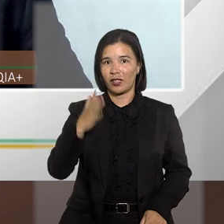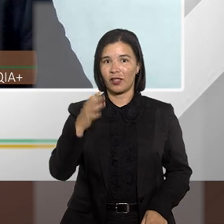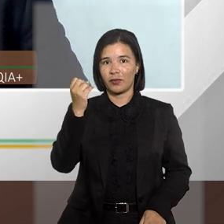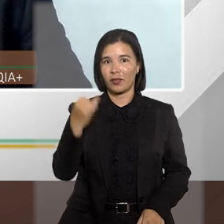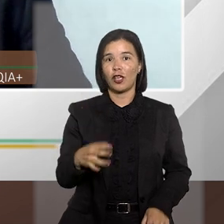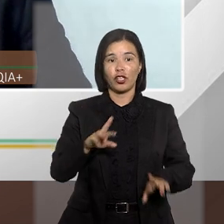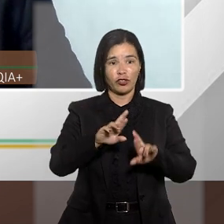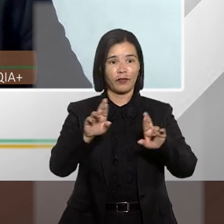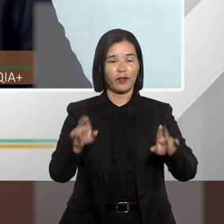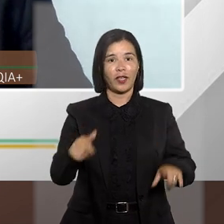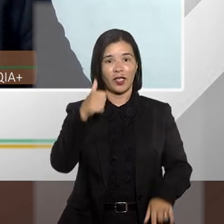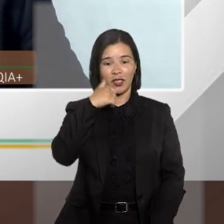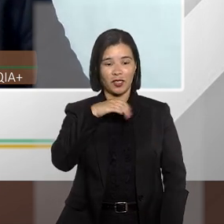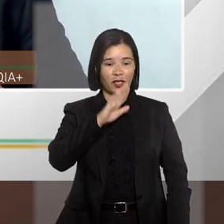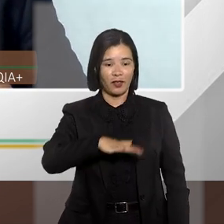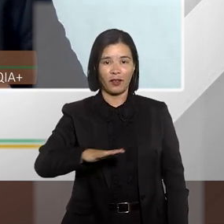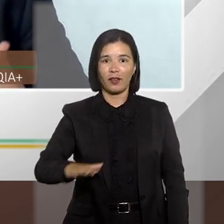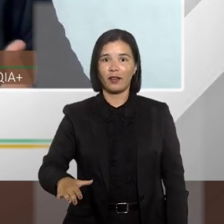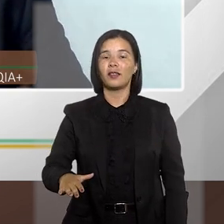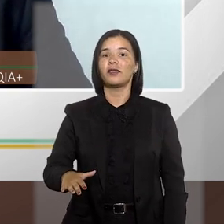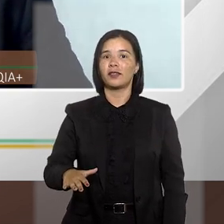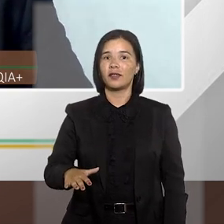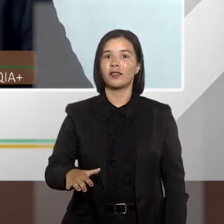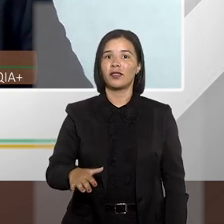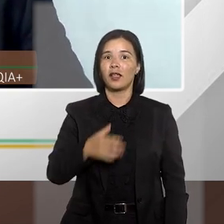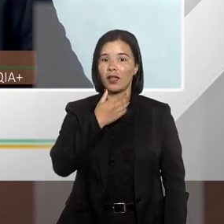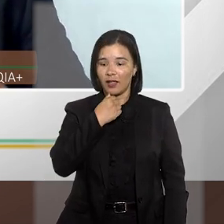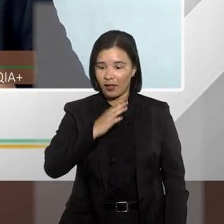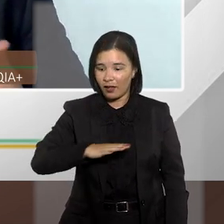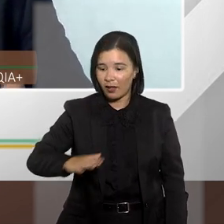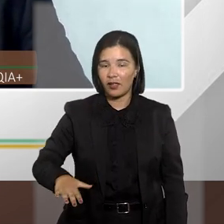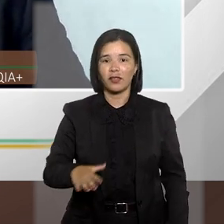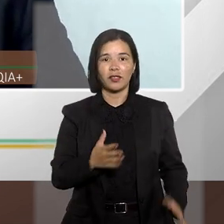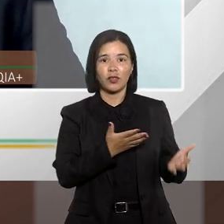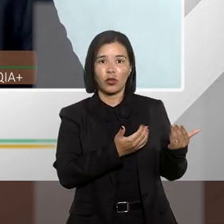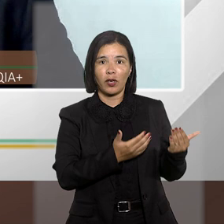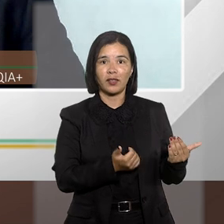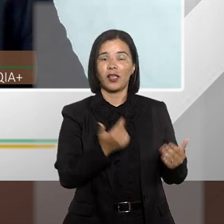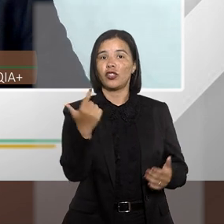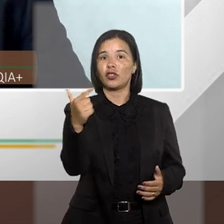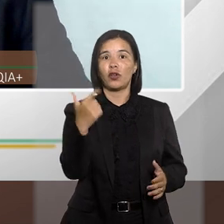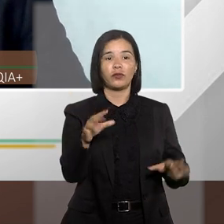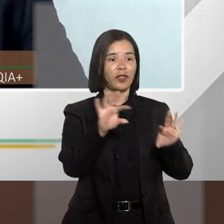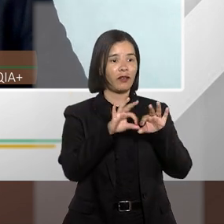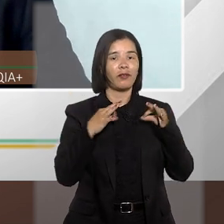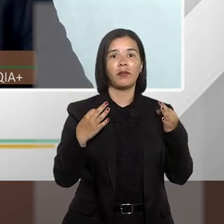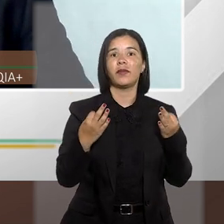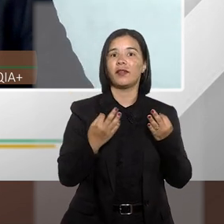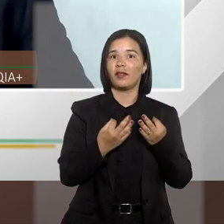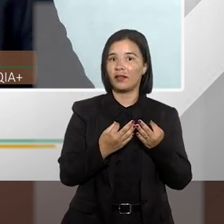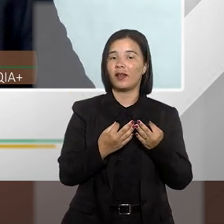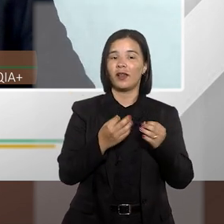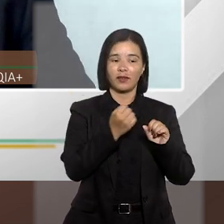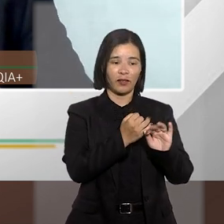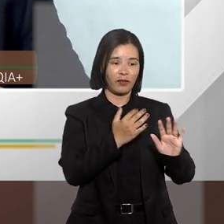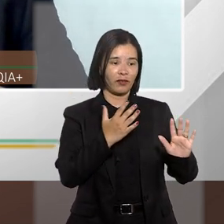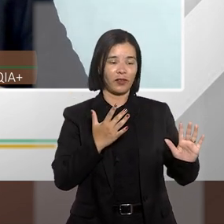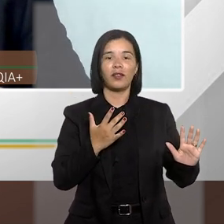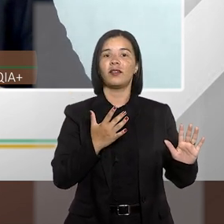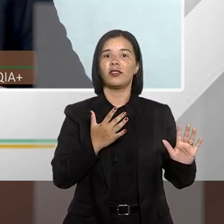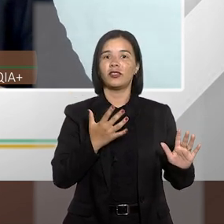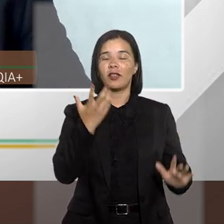vida de crianças e adolescentes que muitas vezes não têm uma família, que estão aguardando uma família nas filas de adoção,